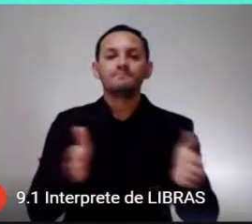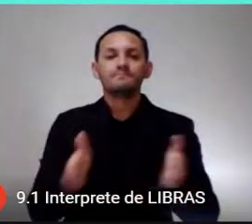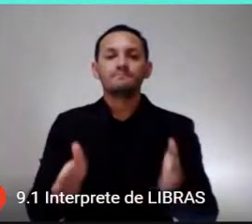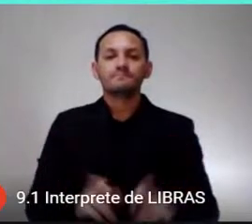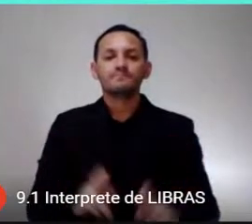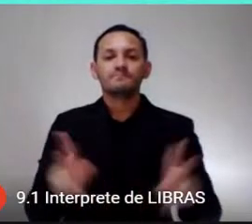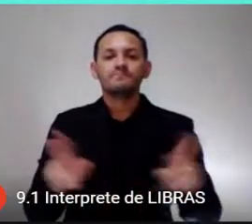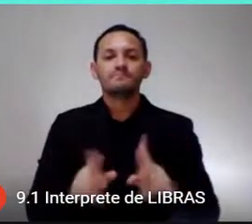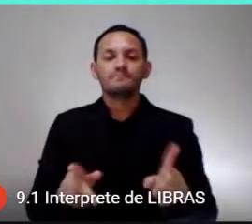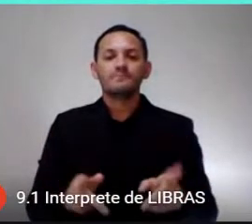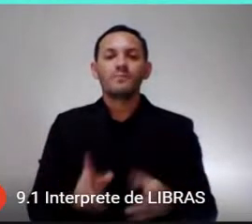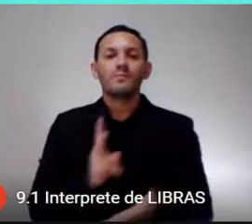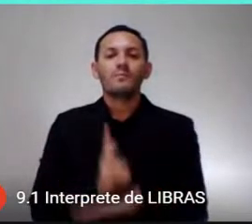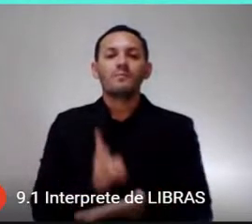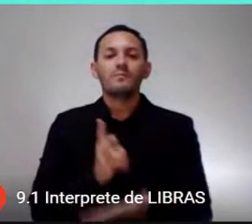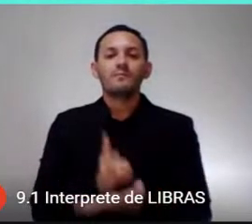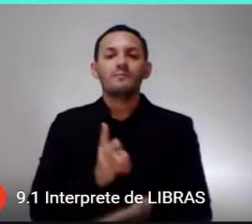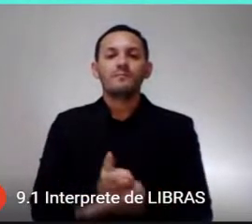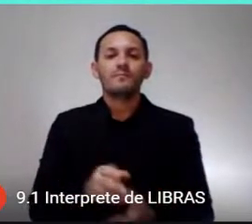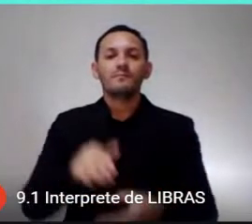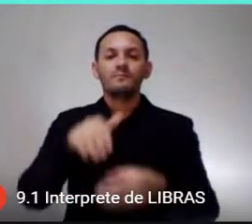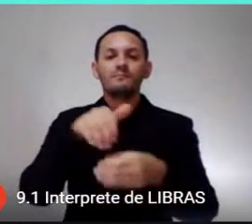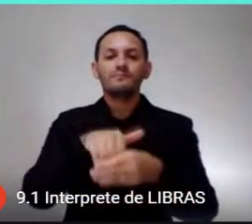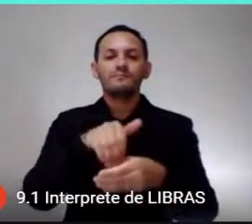Então, mantenho meu voto, senhor presidente.